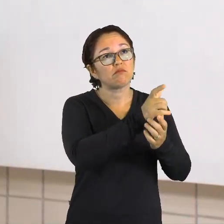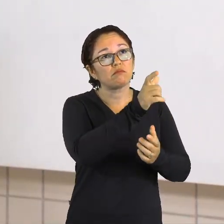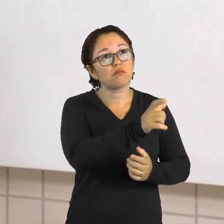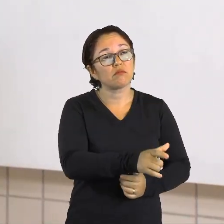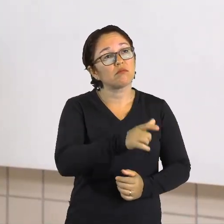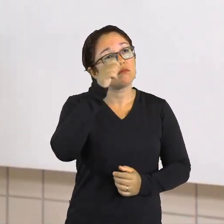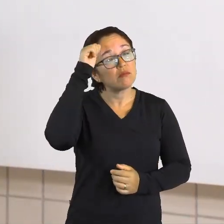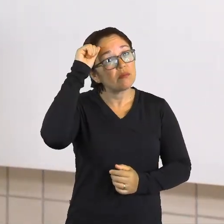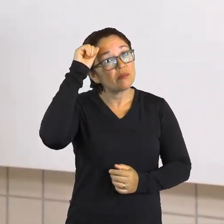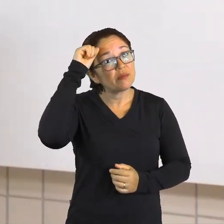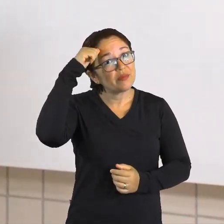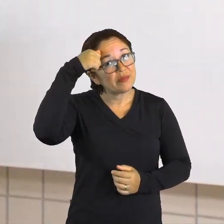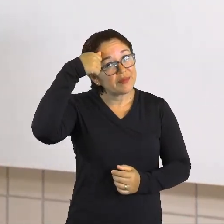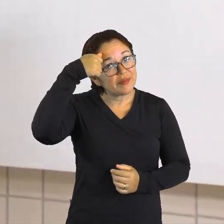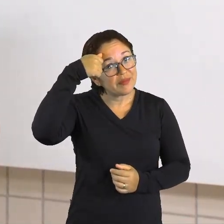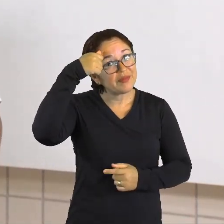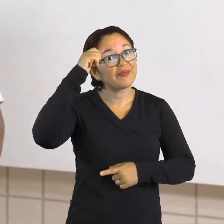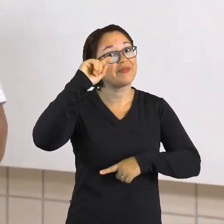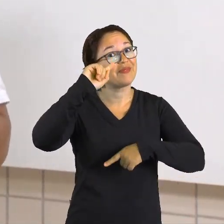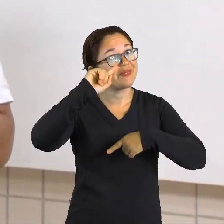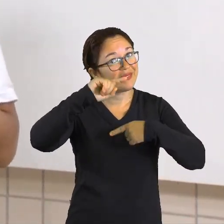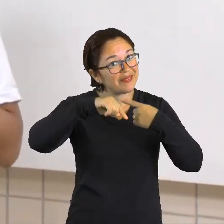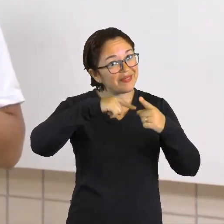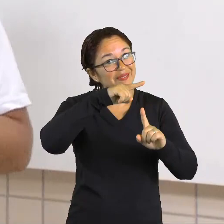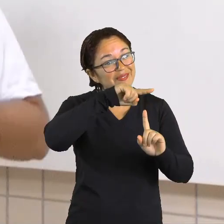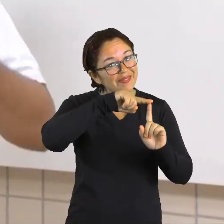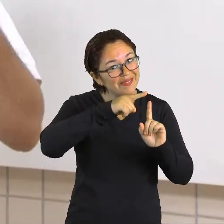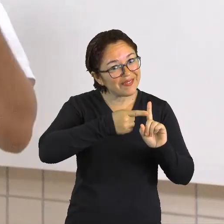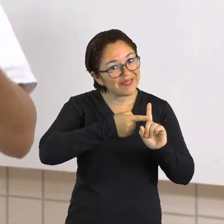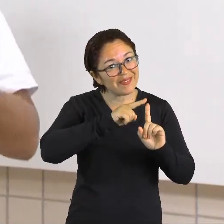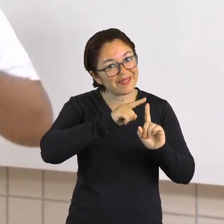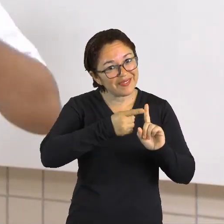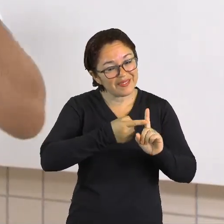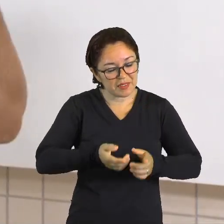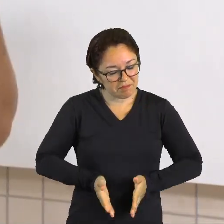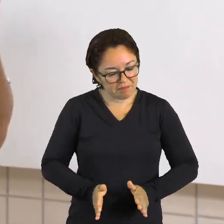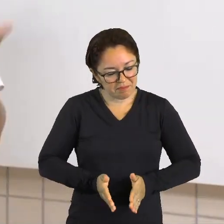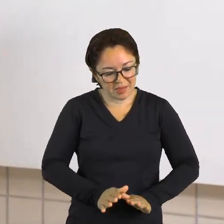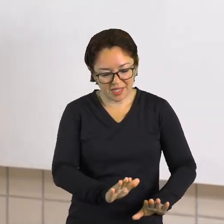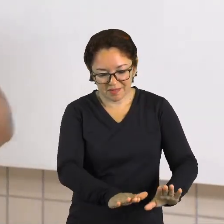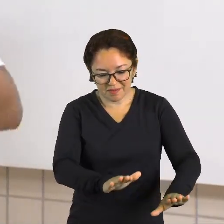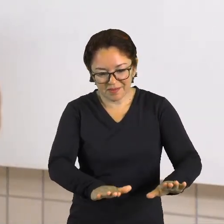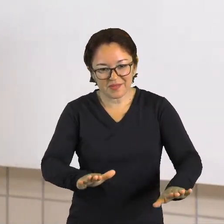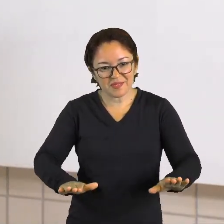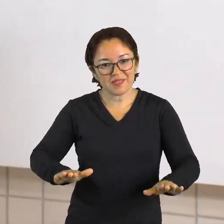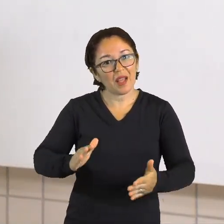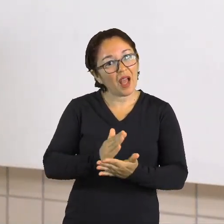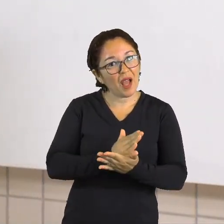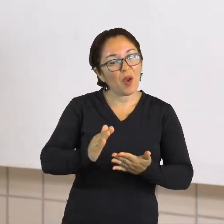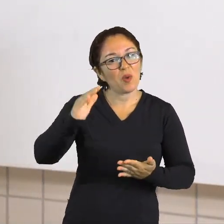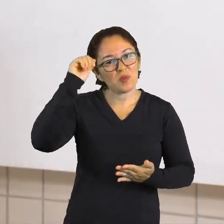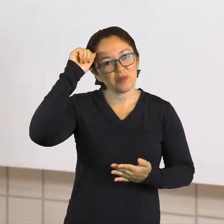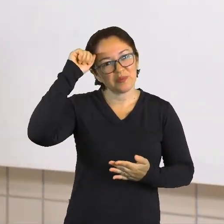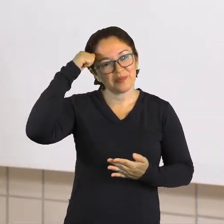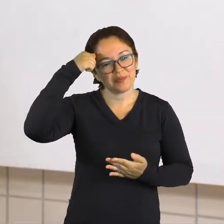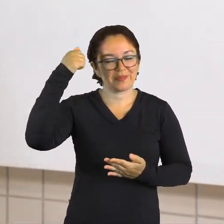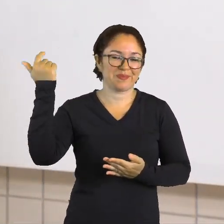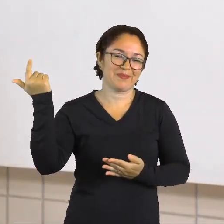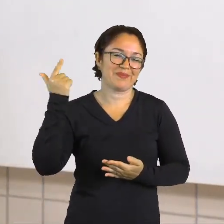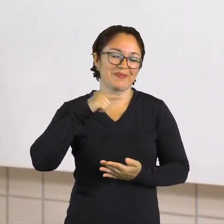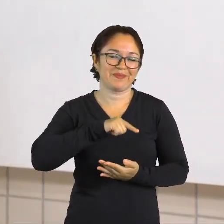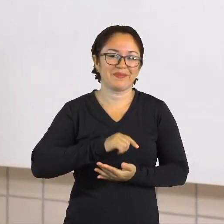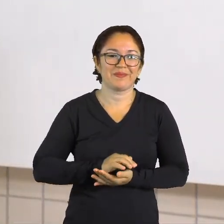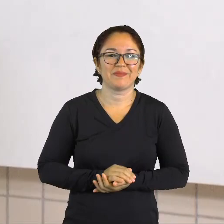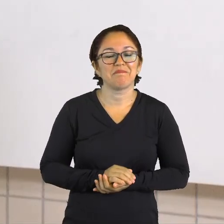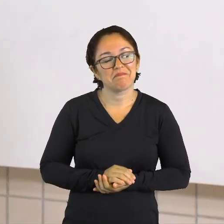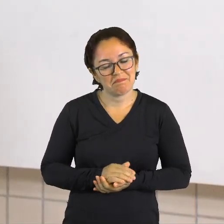né, pretinha, para eles se casarem e aí finalmente ele ter a chance de ter uma coelhinha pretinha.